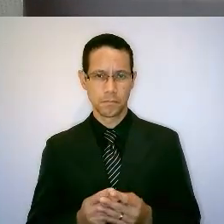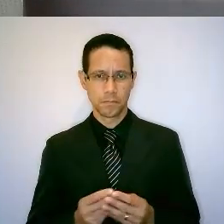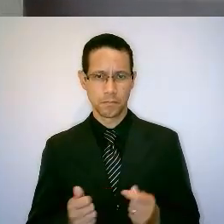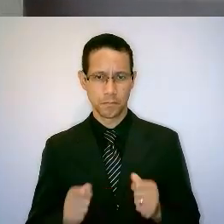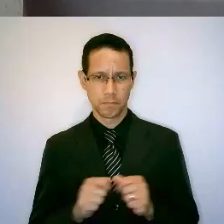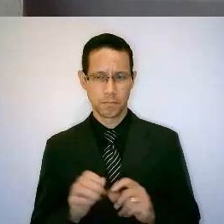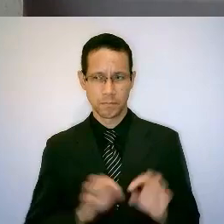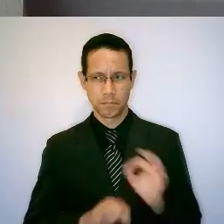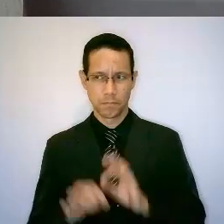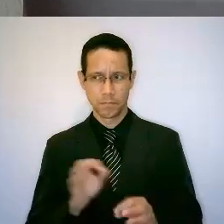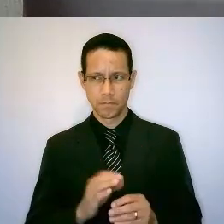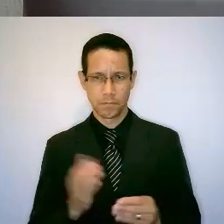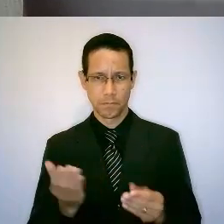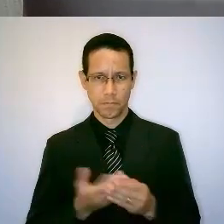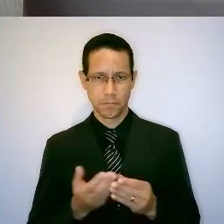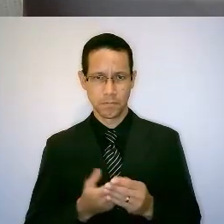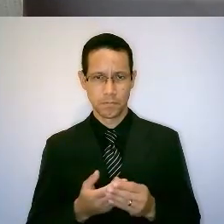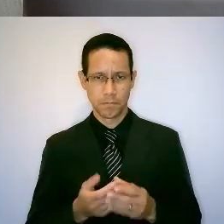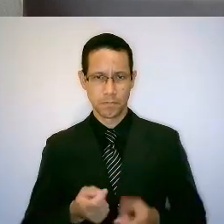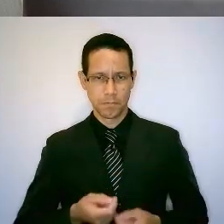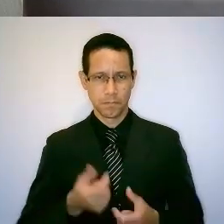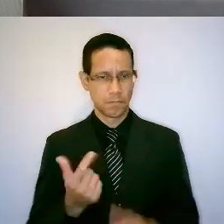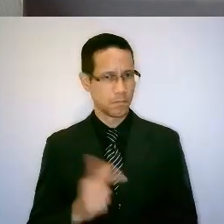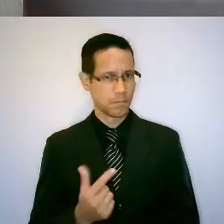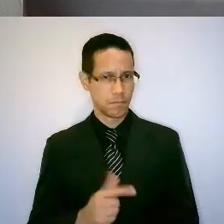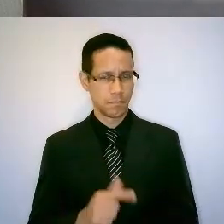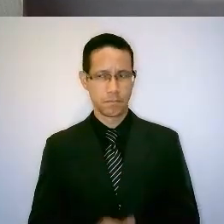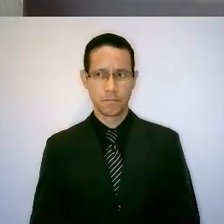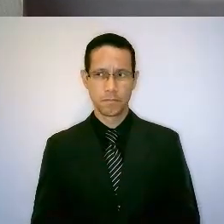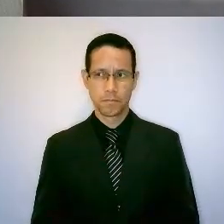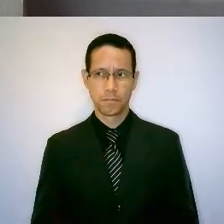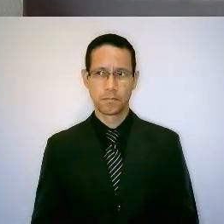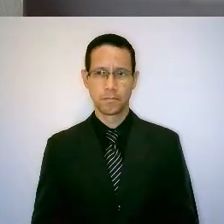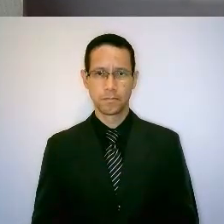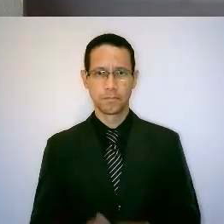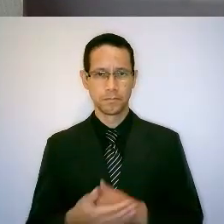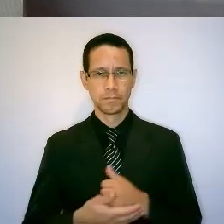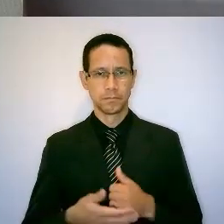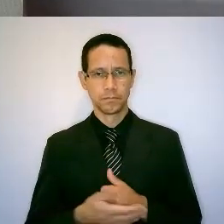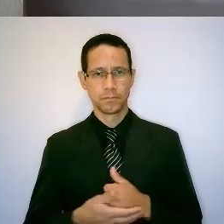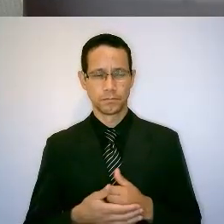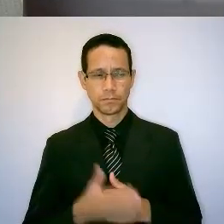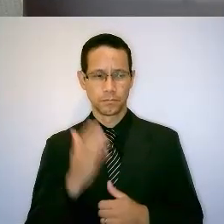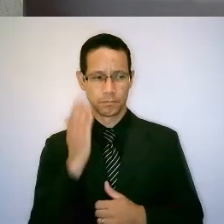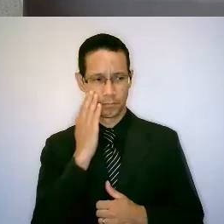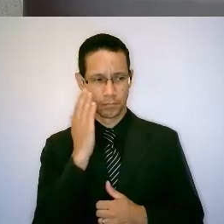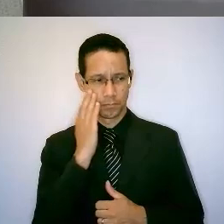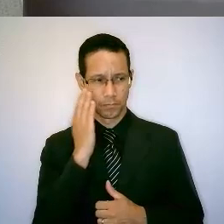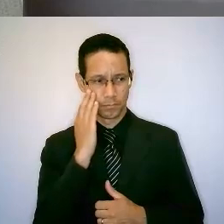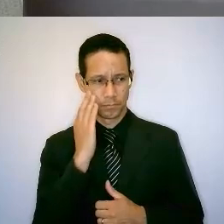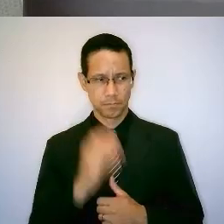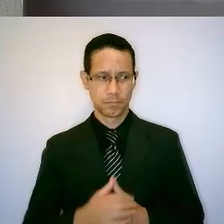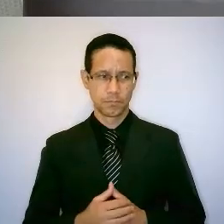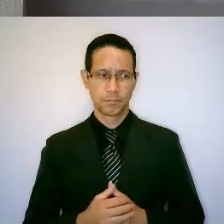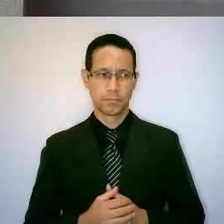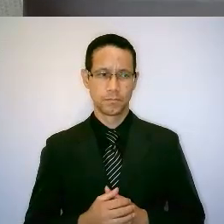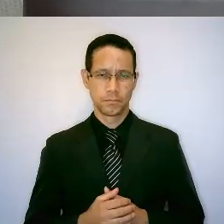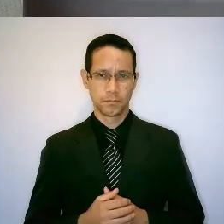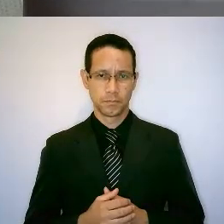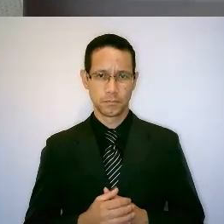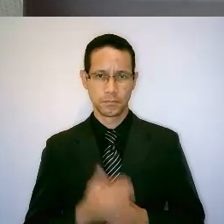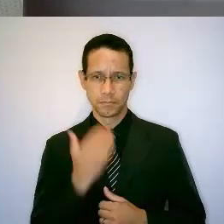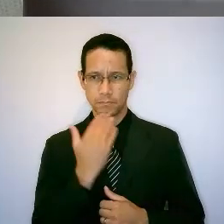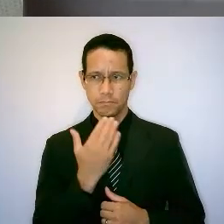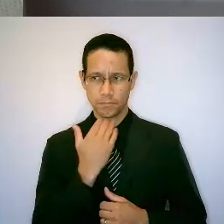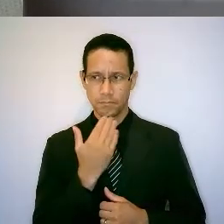conhecido e desprovido então fundamento nuclear que reconhece a incompetência do juizado